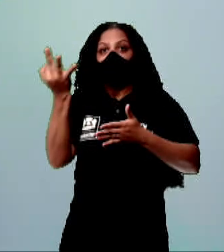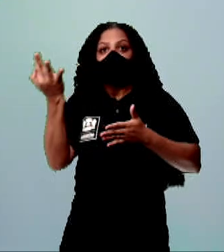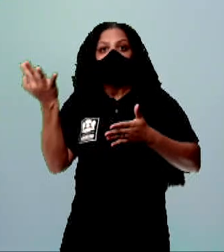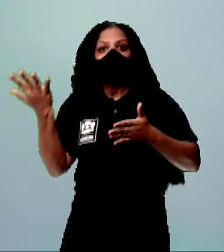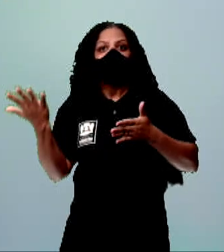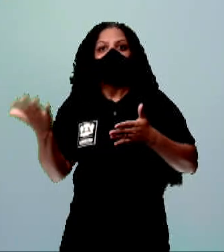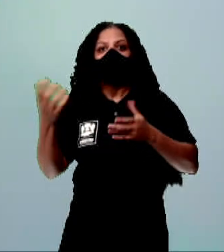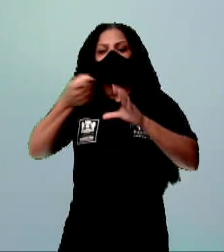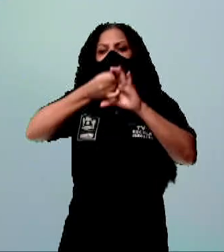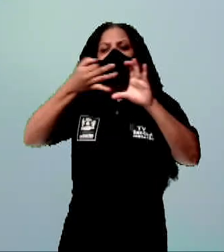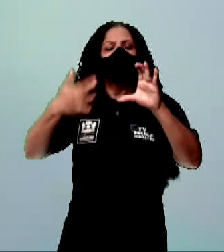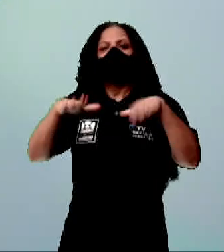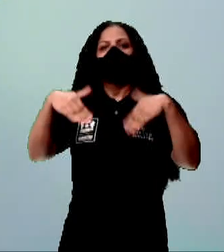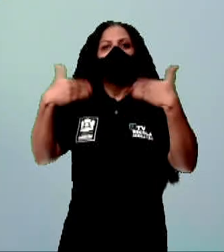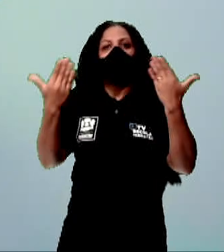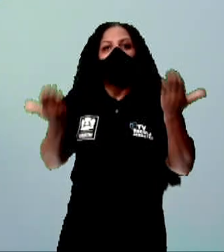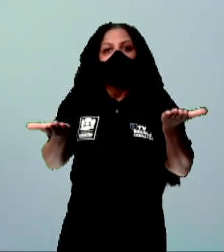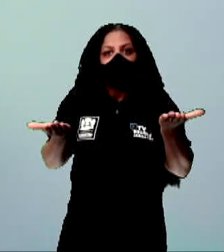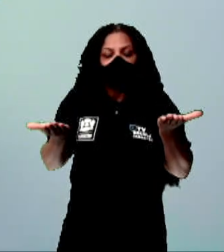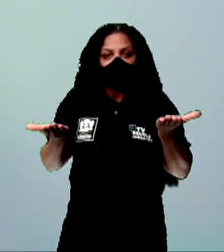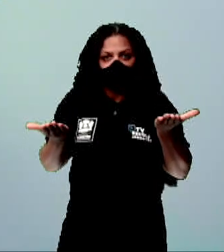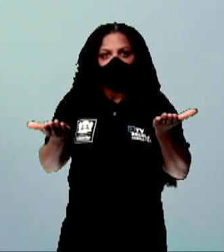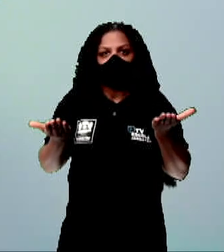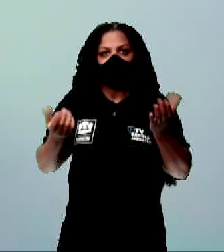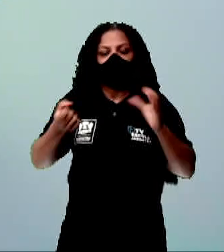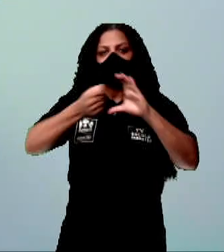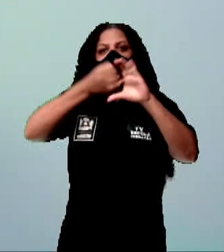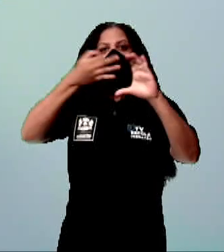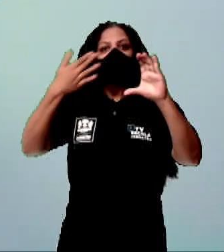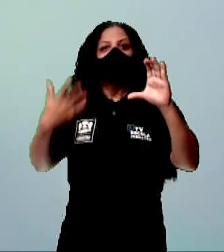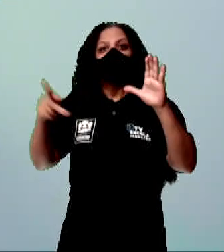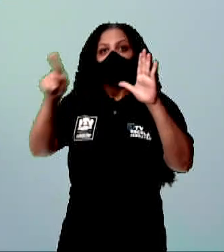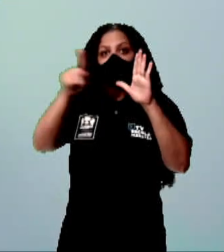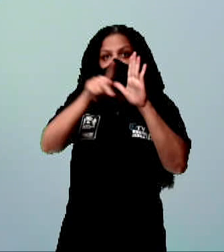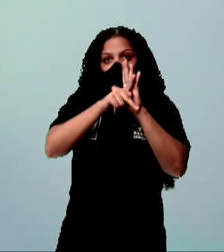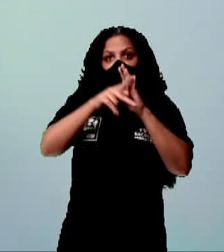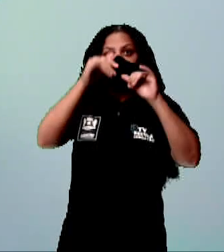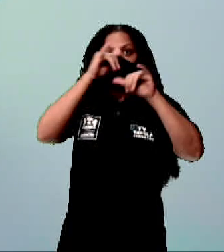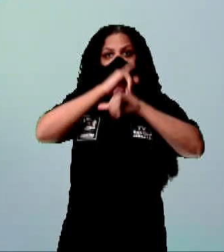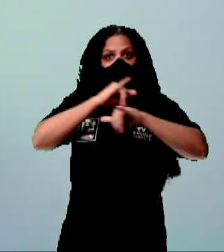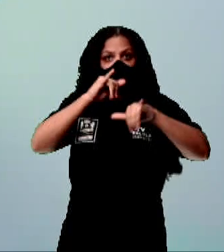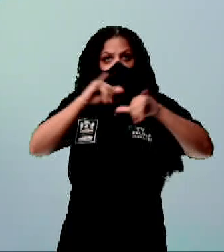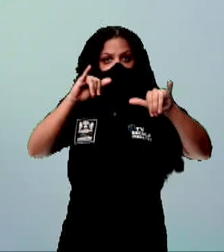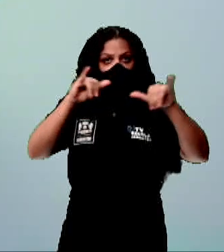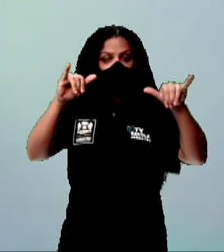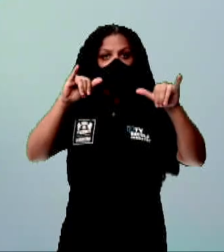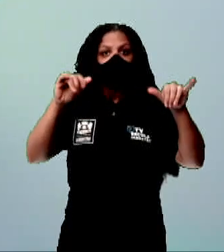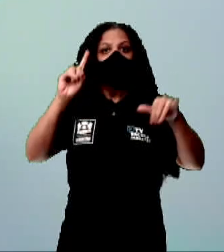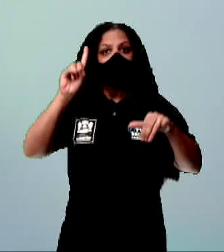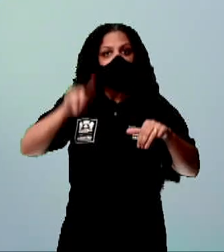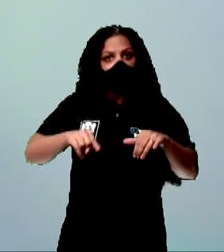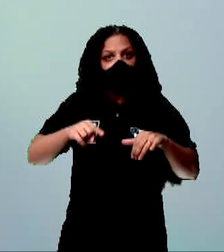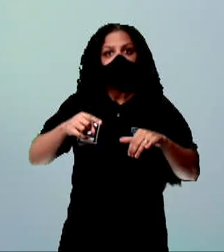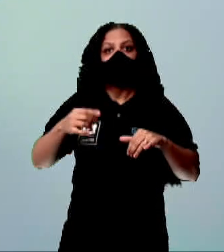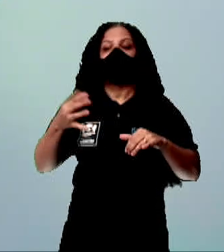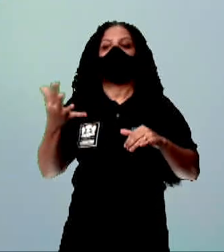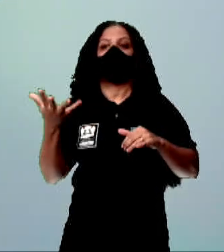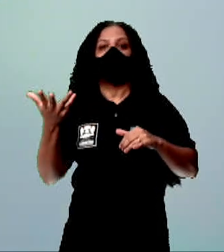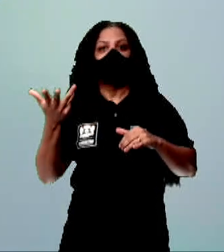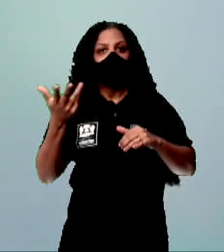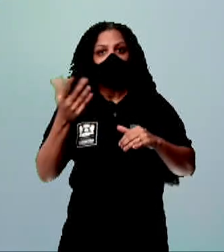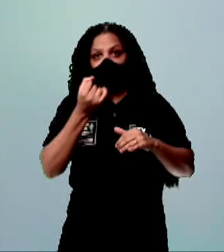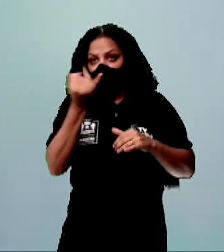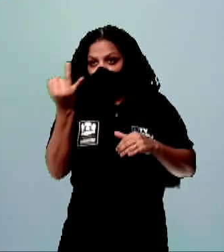as características do anúncio publicitário, ele é qualitativo, quantitativo ou ideológico? Pronto,